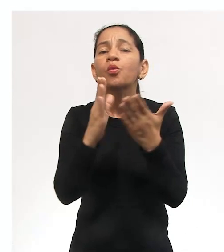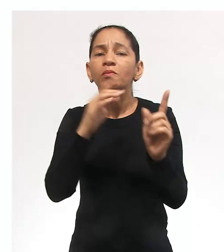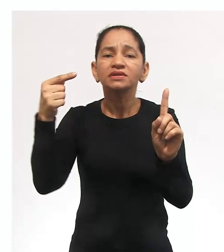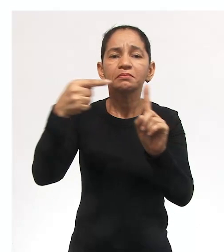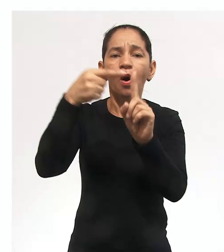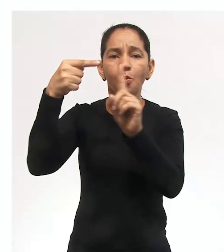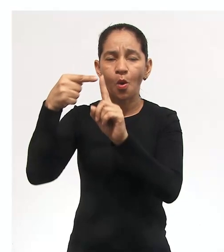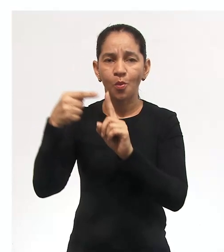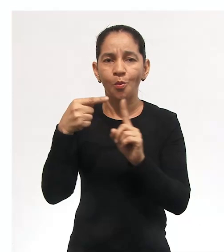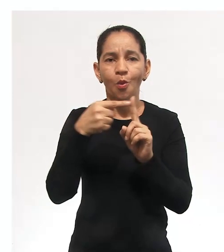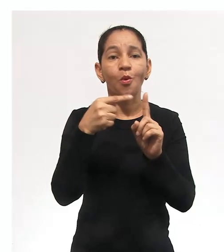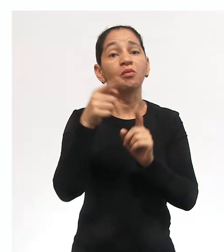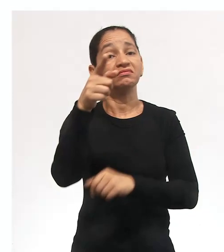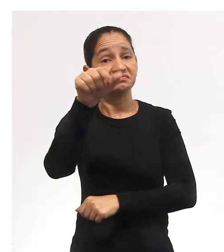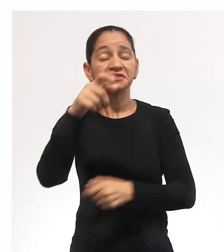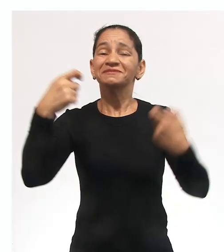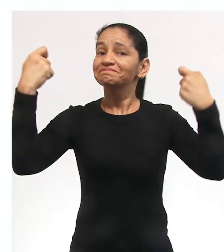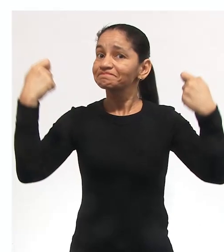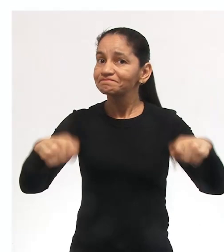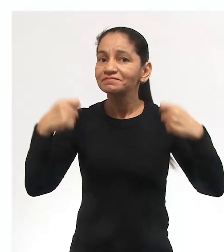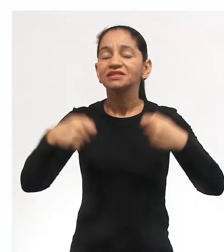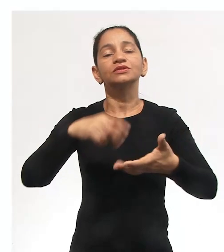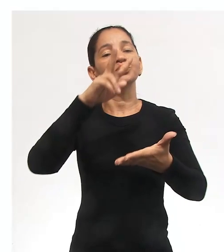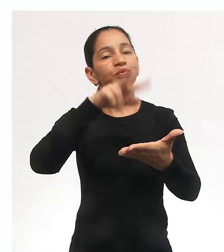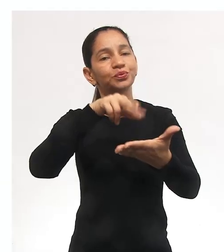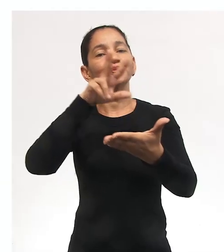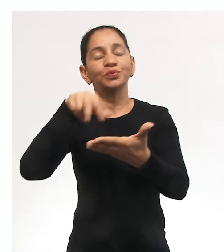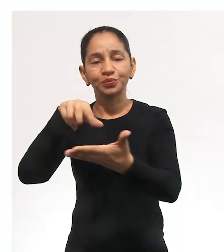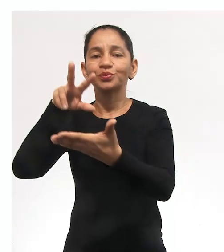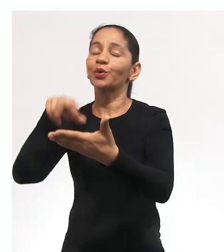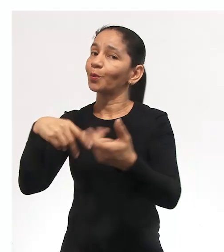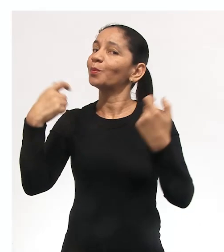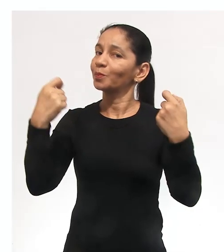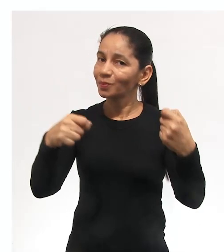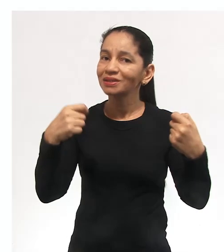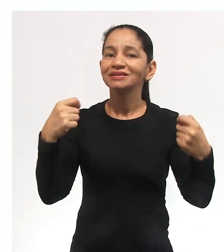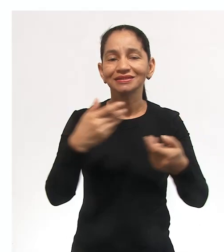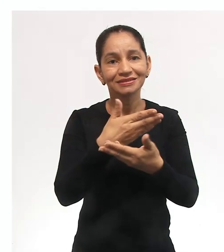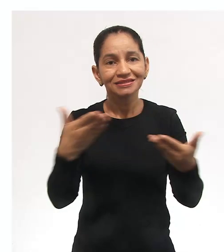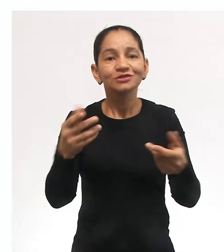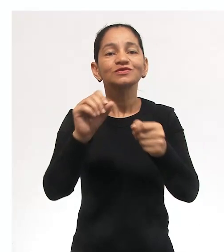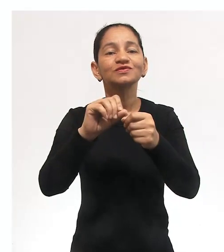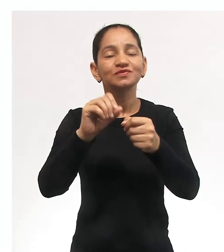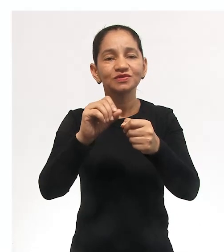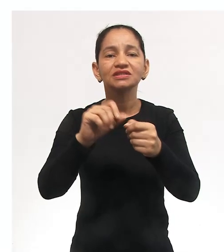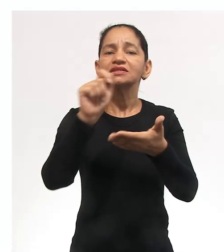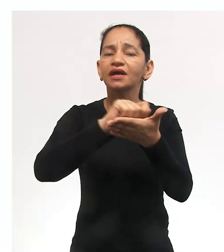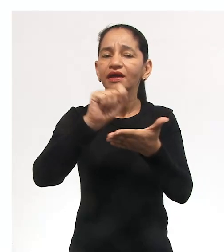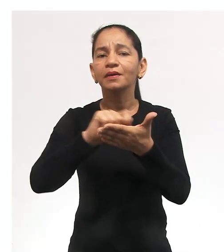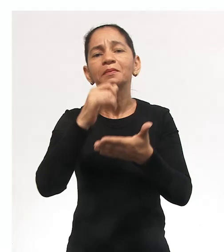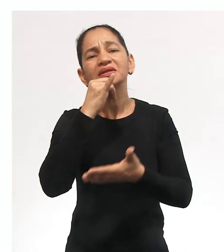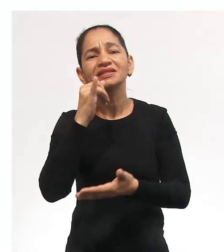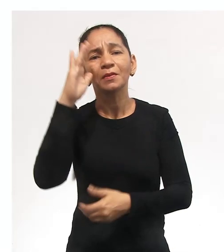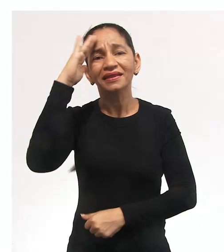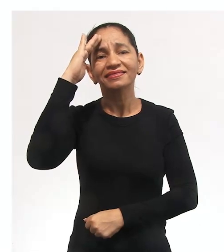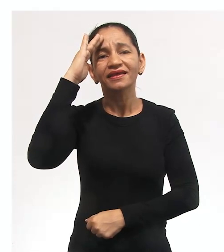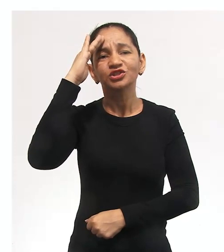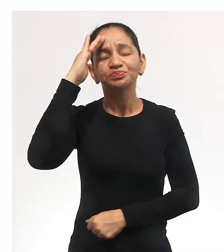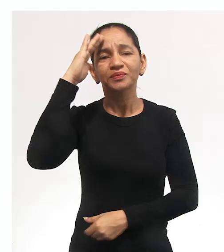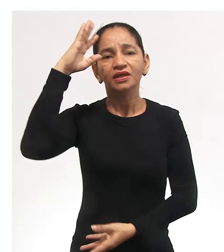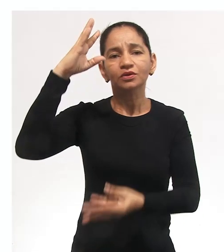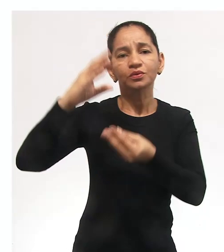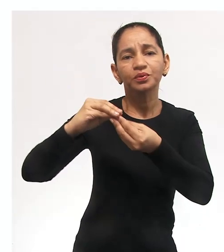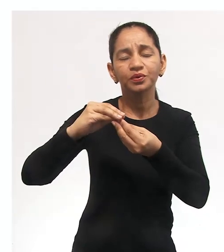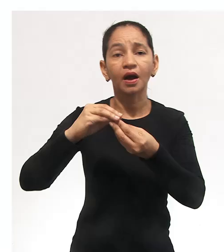referências pontuais que vocês precisam ler, que vocês precisam fazer